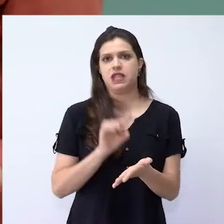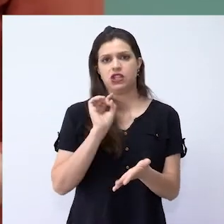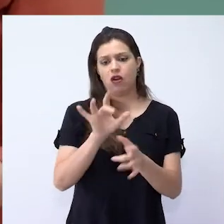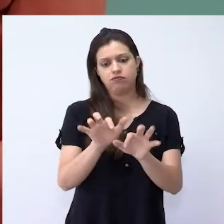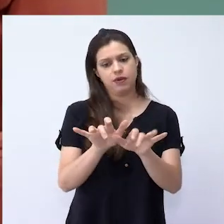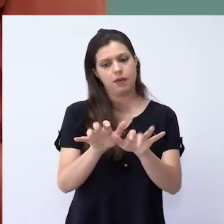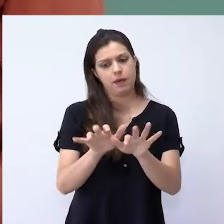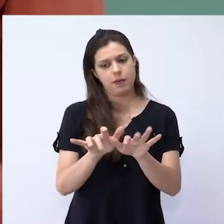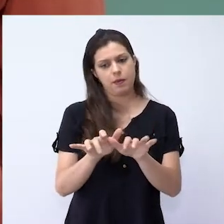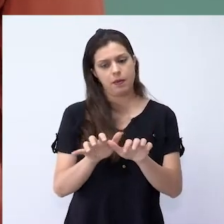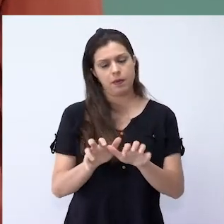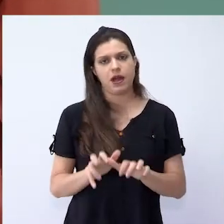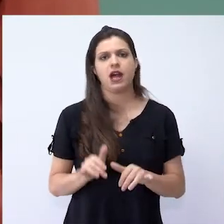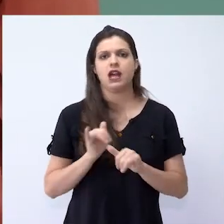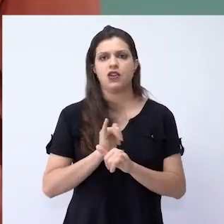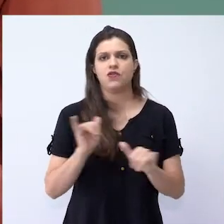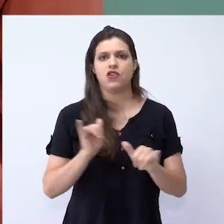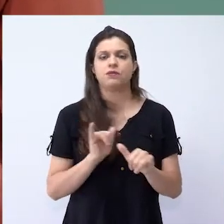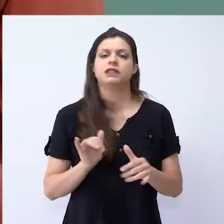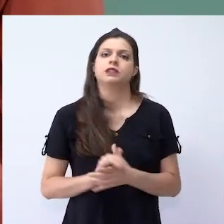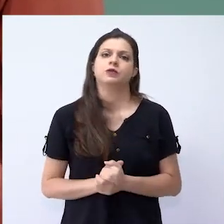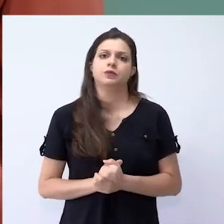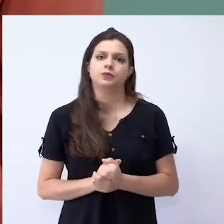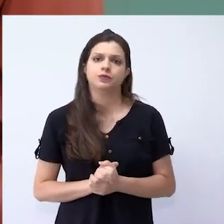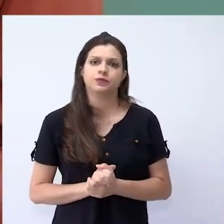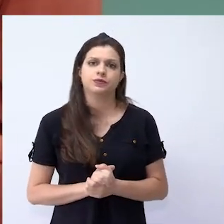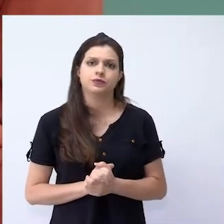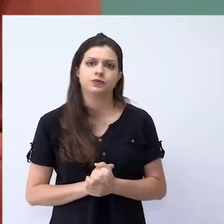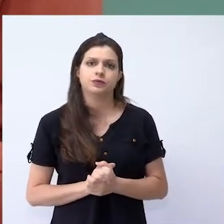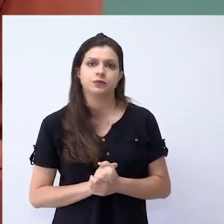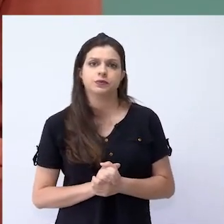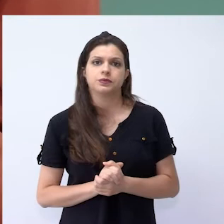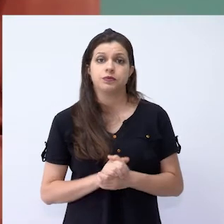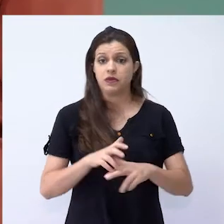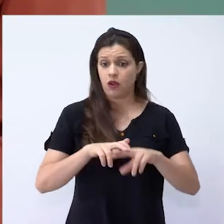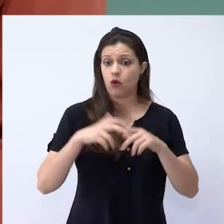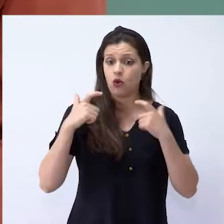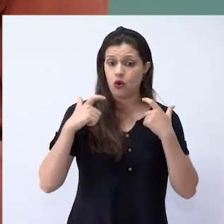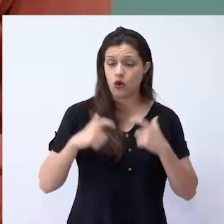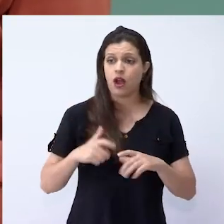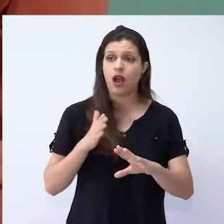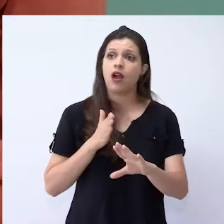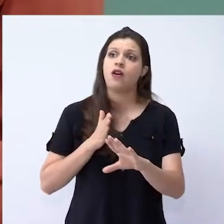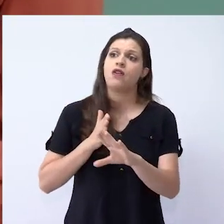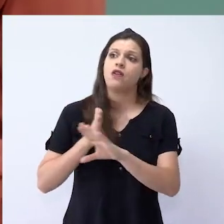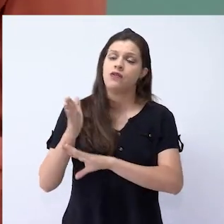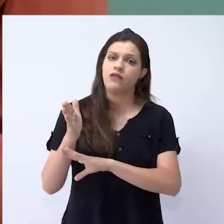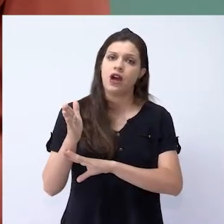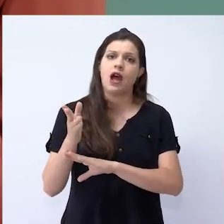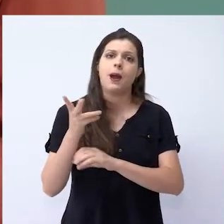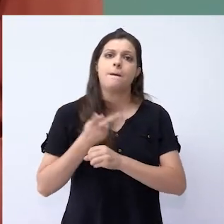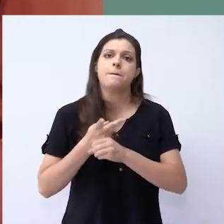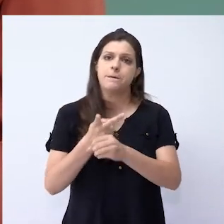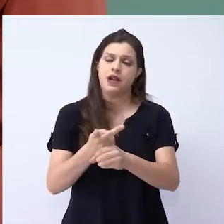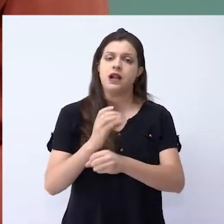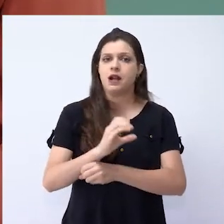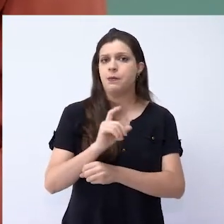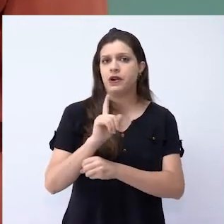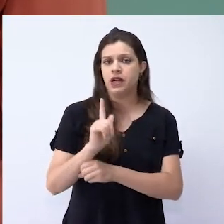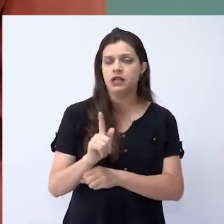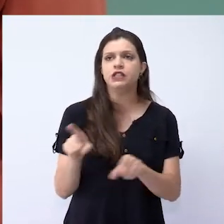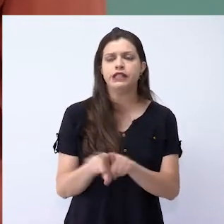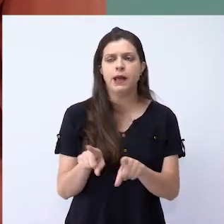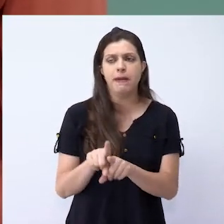pessoa redige lá as informações necessárias e isso, de acordo com o local em que o dano está acontecendo, vai para a Procuradoria de